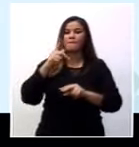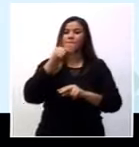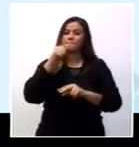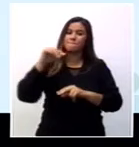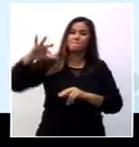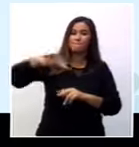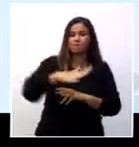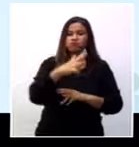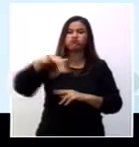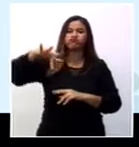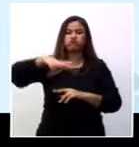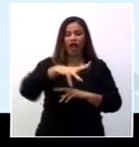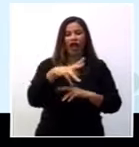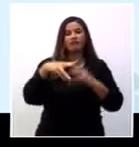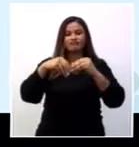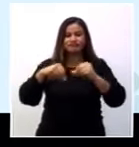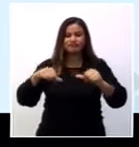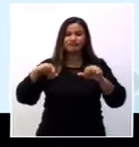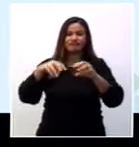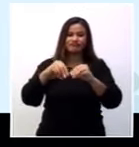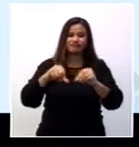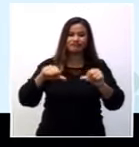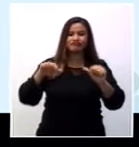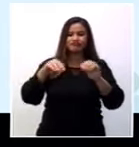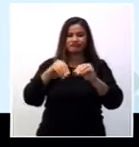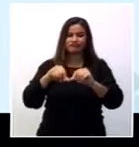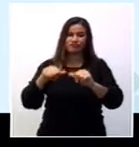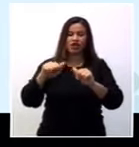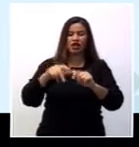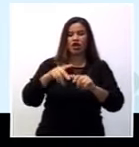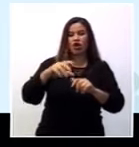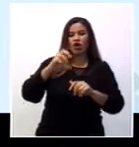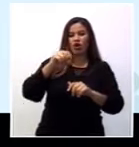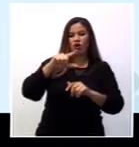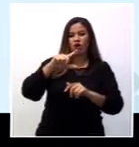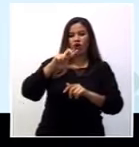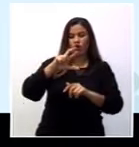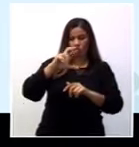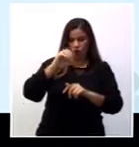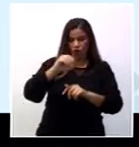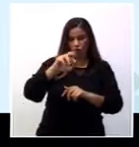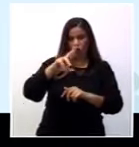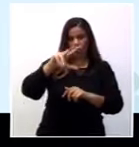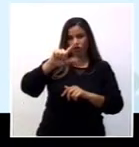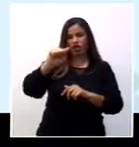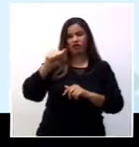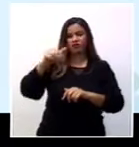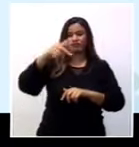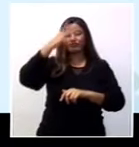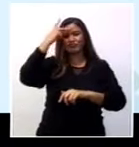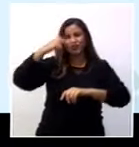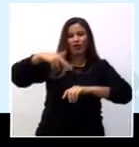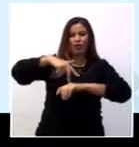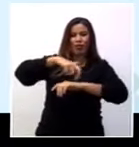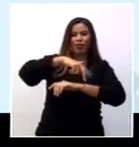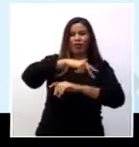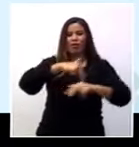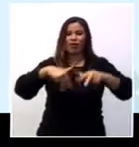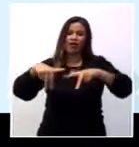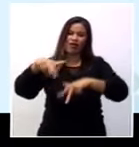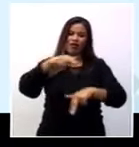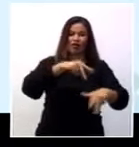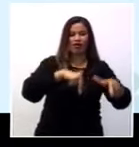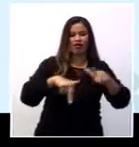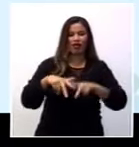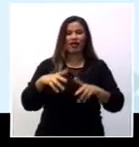A faixa de areia, né? A orla, né? Que tem, é muito bonito para quem conhece, né? Acredito que temos